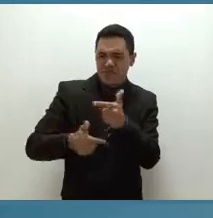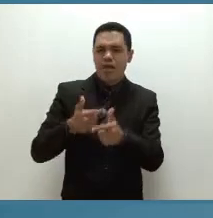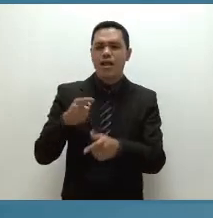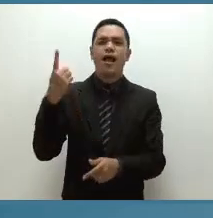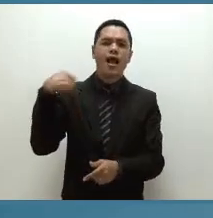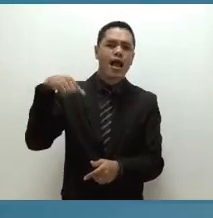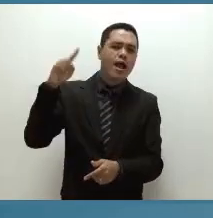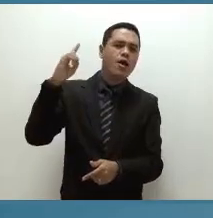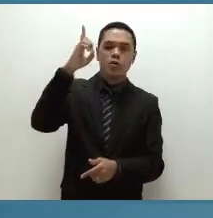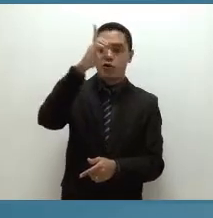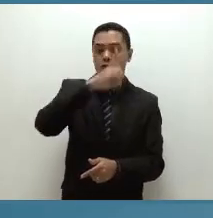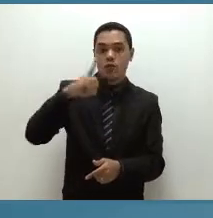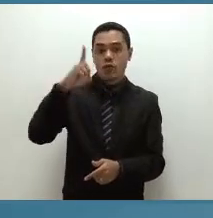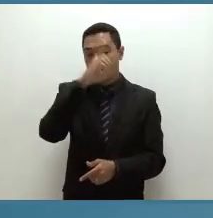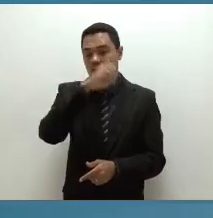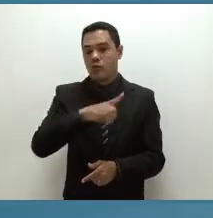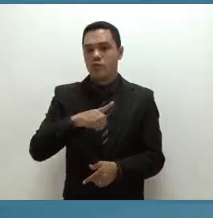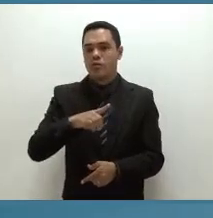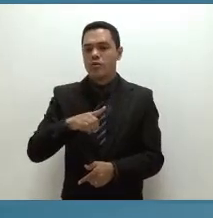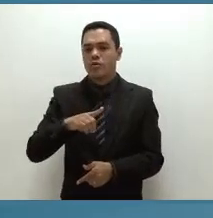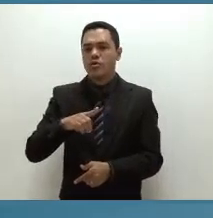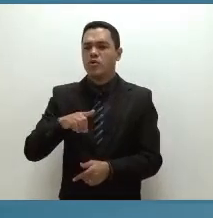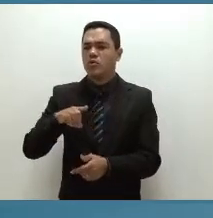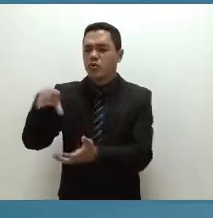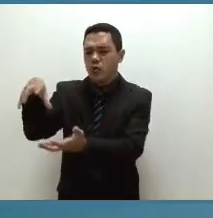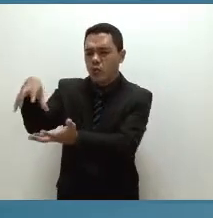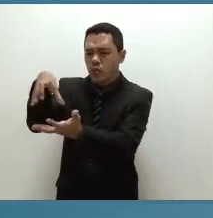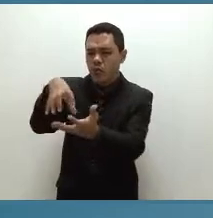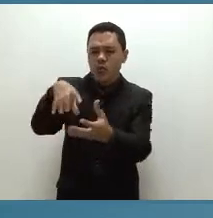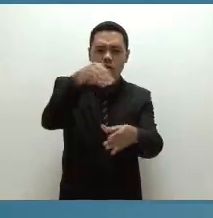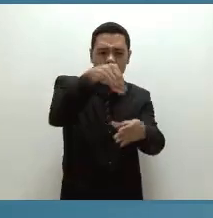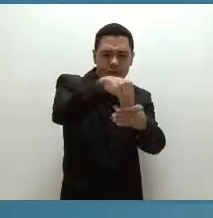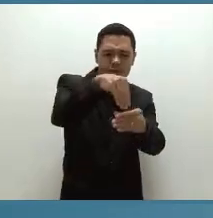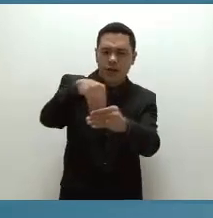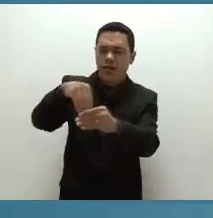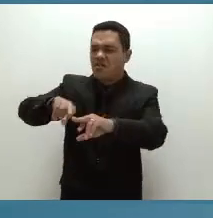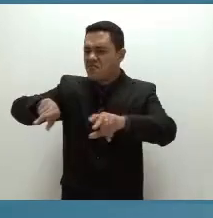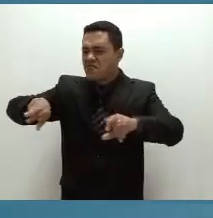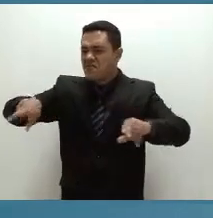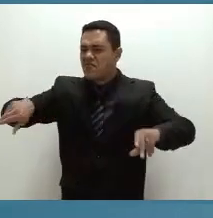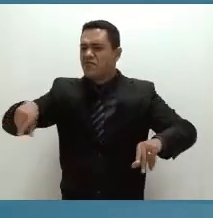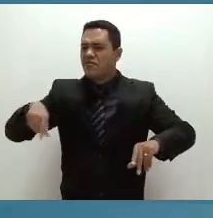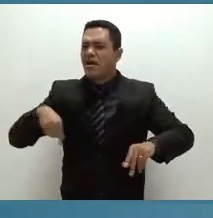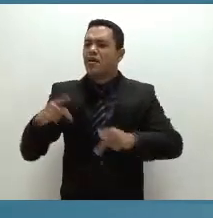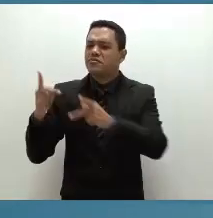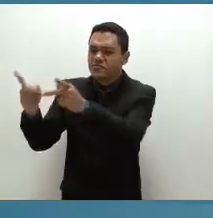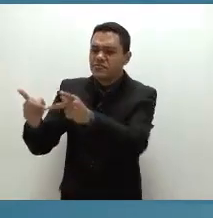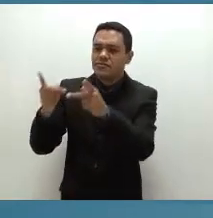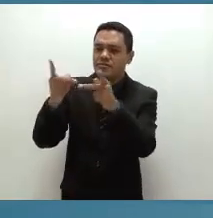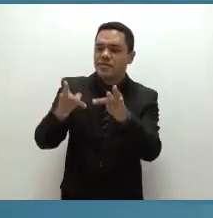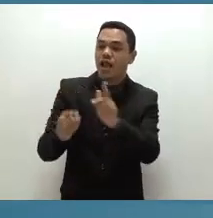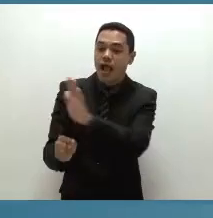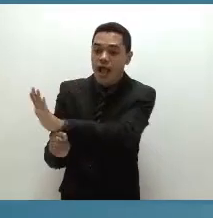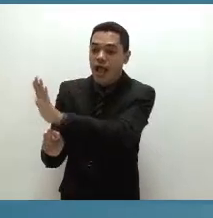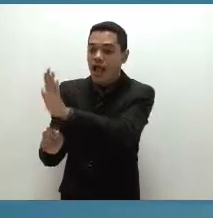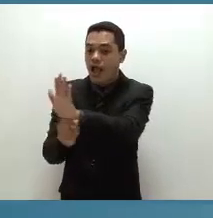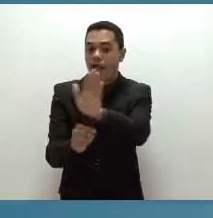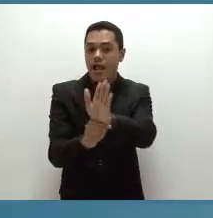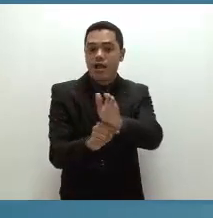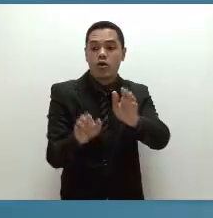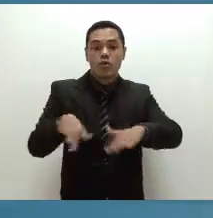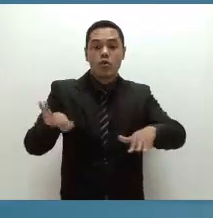domingo, percorrendo várias sessões, dando apoio aos magistrados e magistradas em todas as zonas